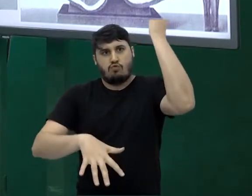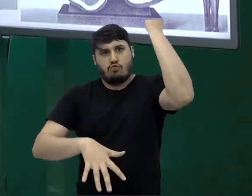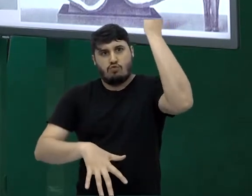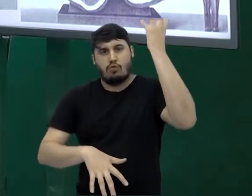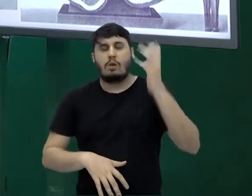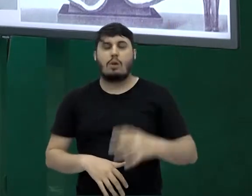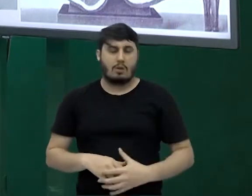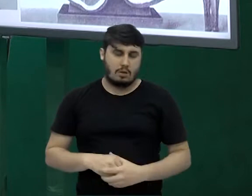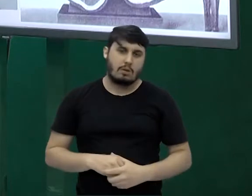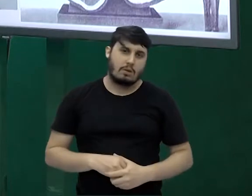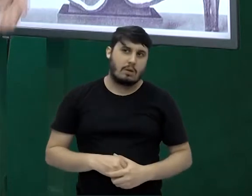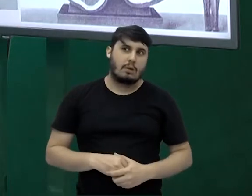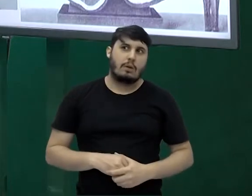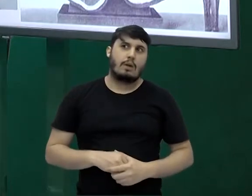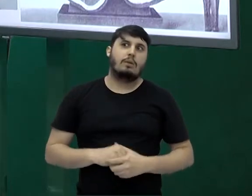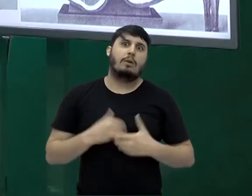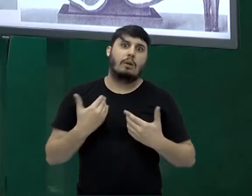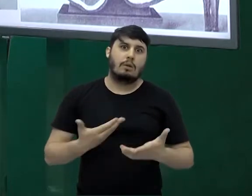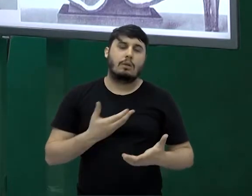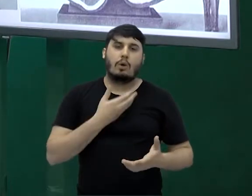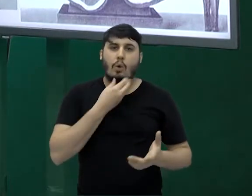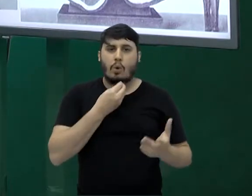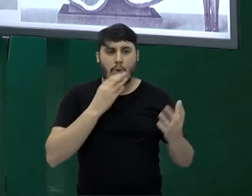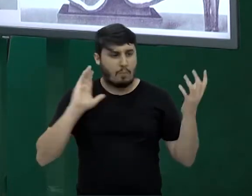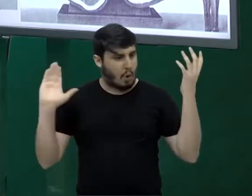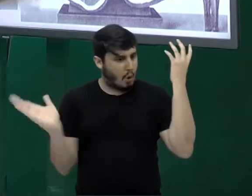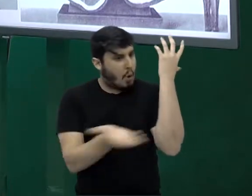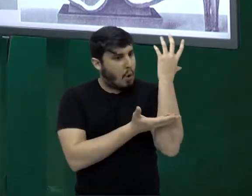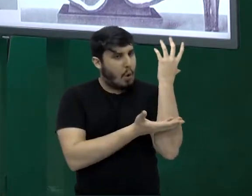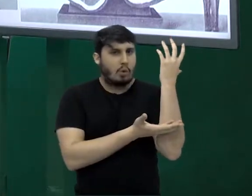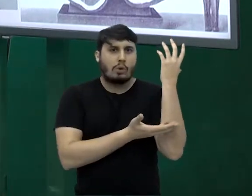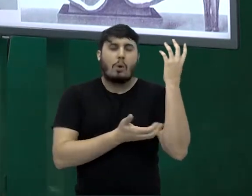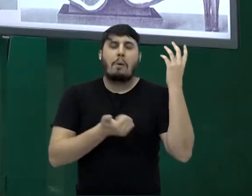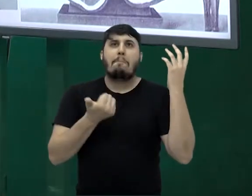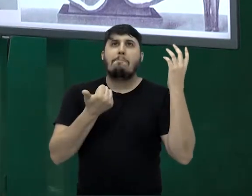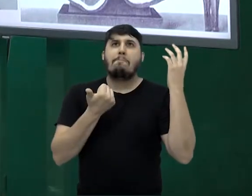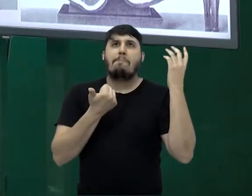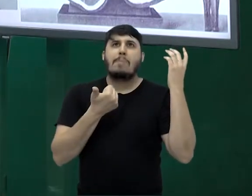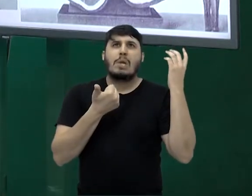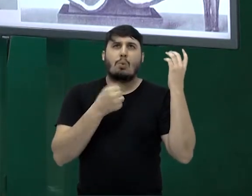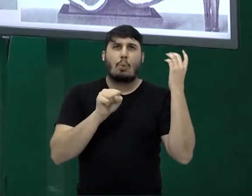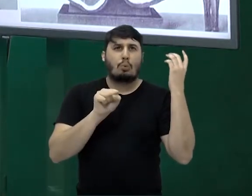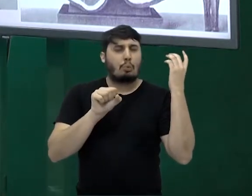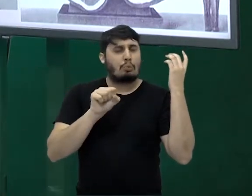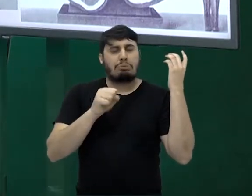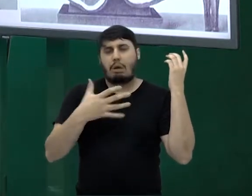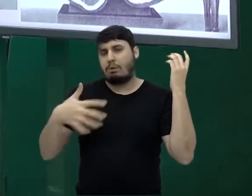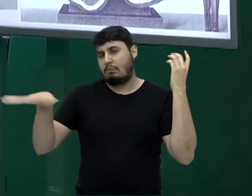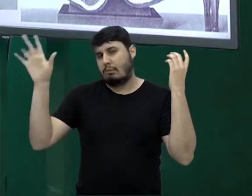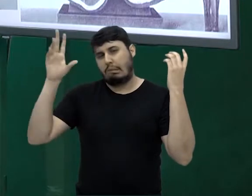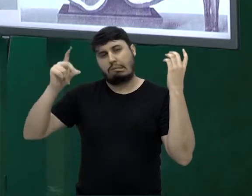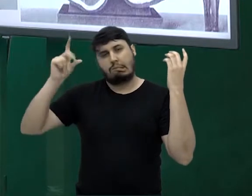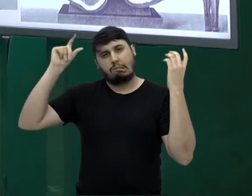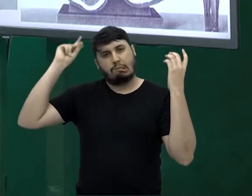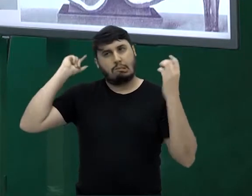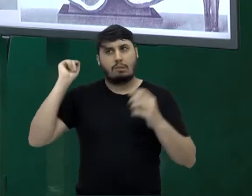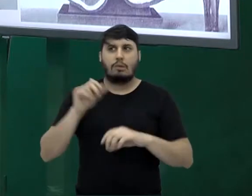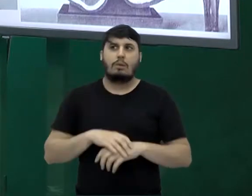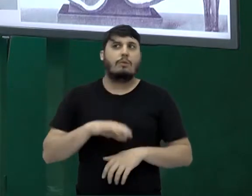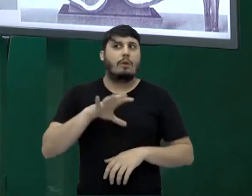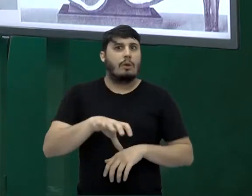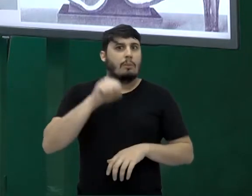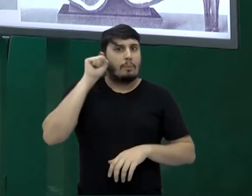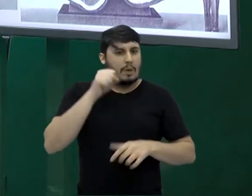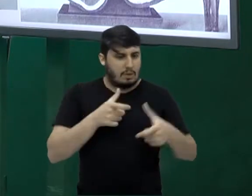Então, os caras pegaram, cortaram essa árvore, isso é 1800 e cacetada, tá? E aí foram pegando as linhazinhas